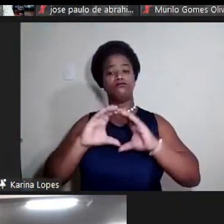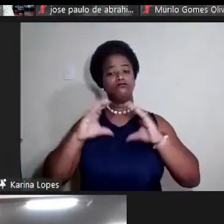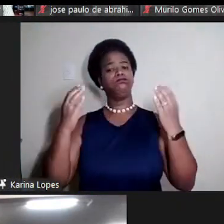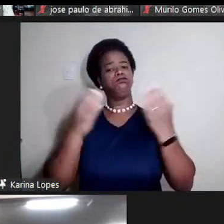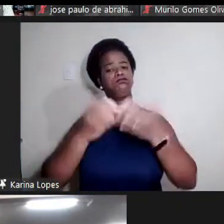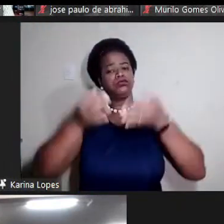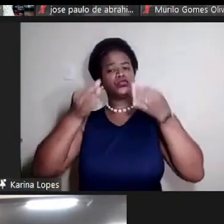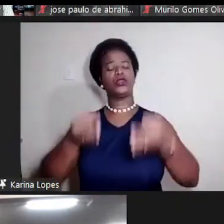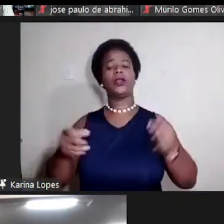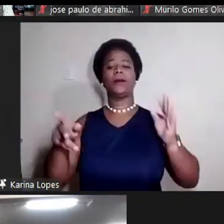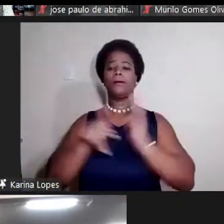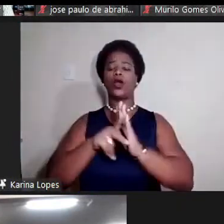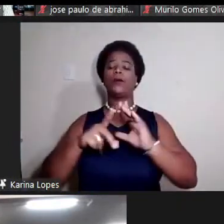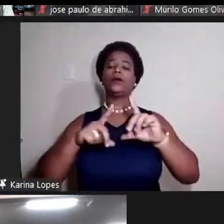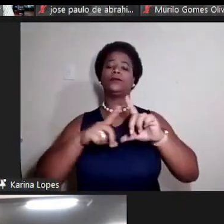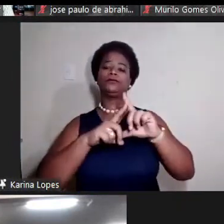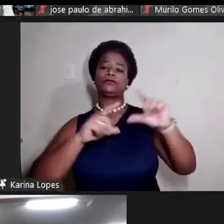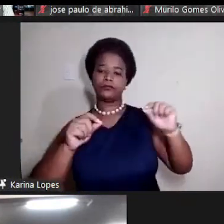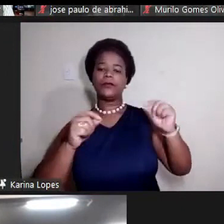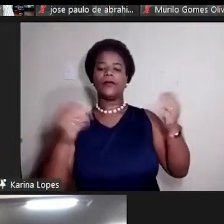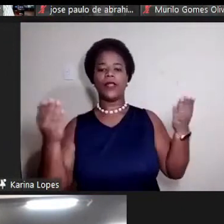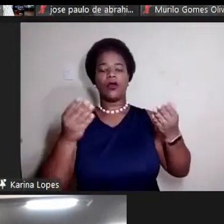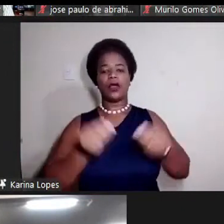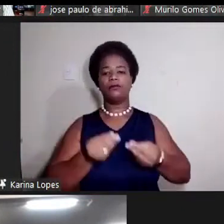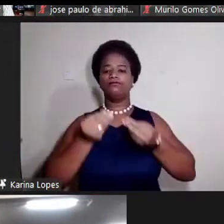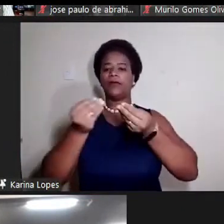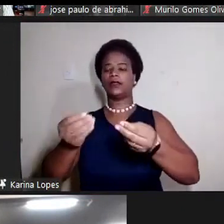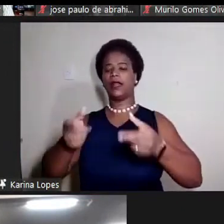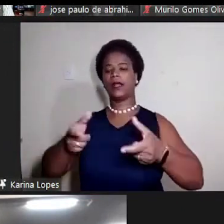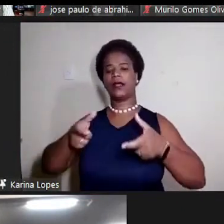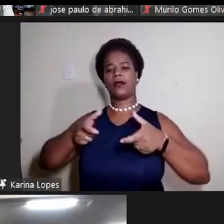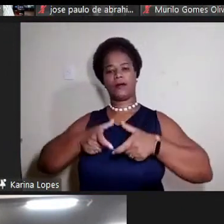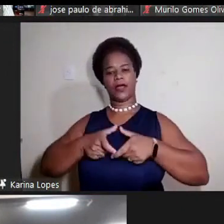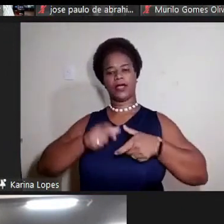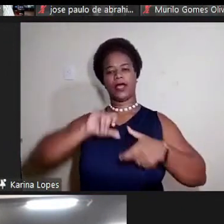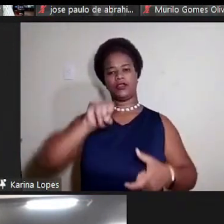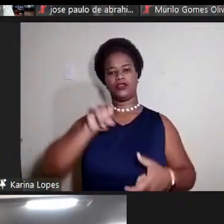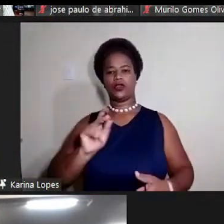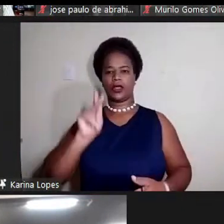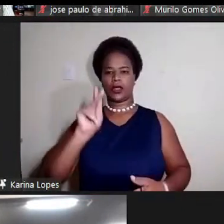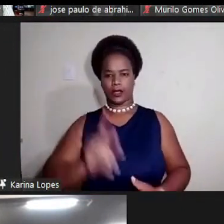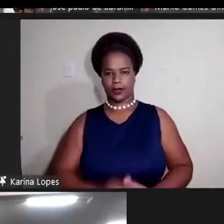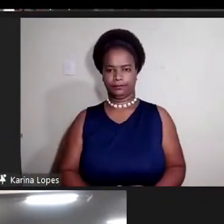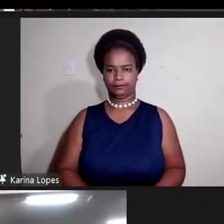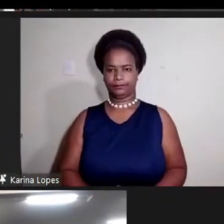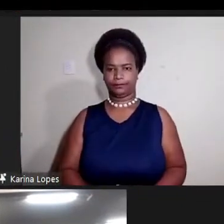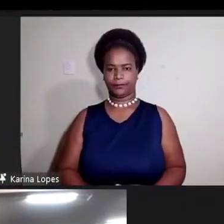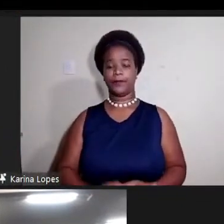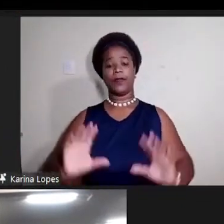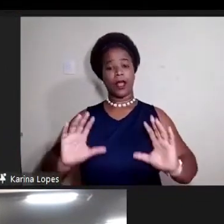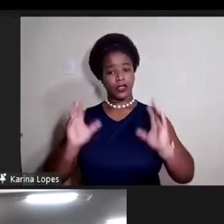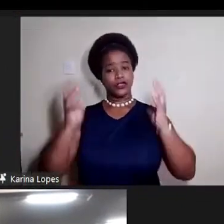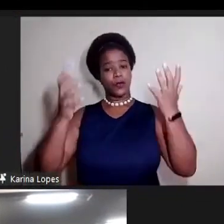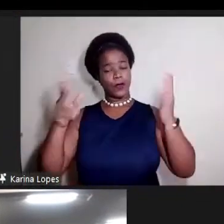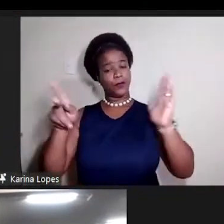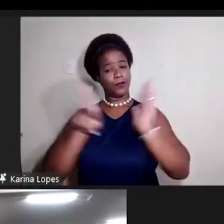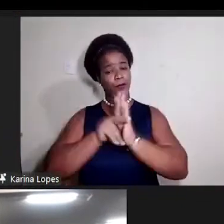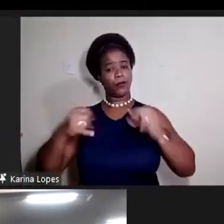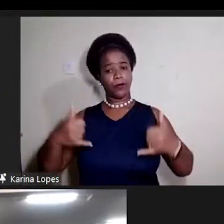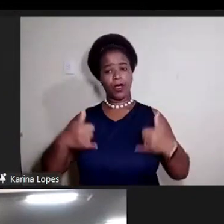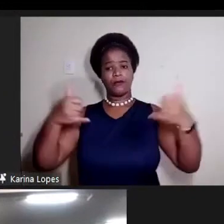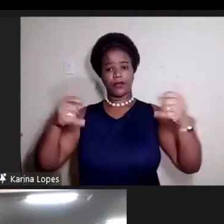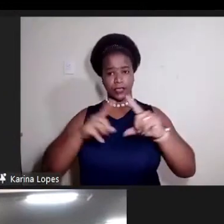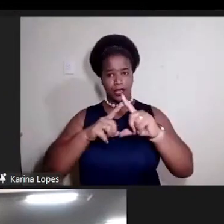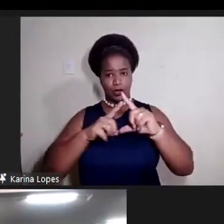que marca a entrega da medalha Juscelino Kubitschek. Dentre as comemorações do aniversário da UFJF, que ocorre